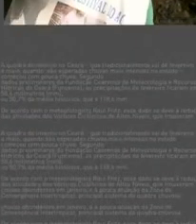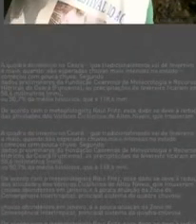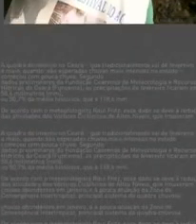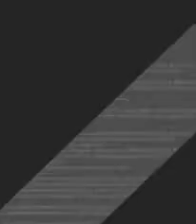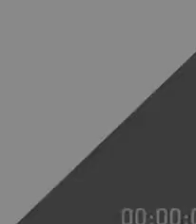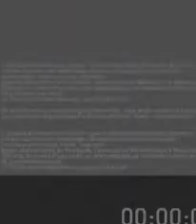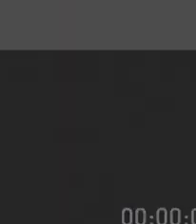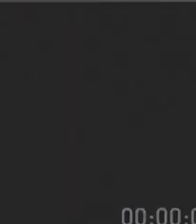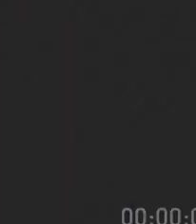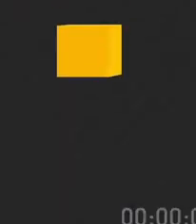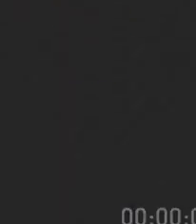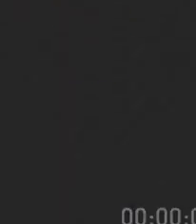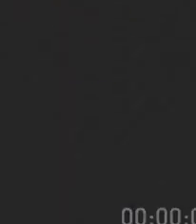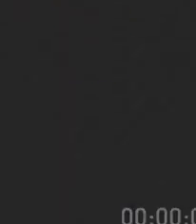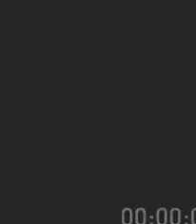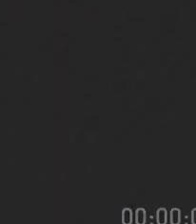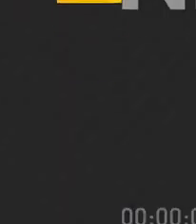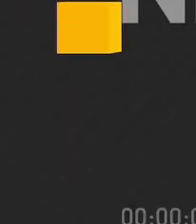ae